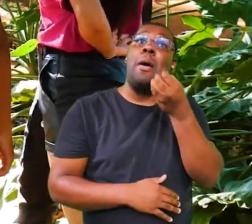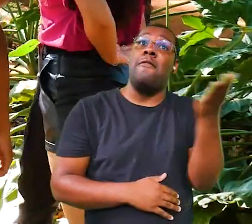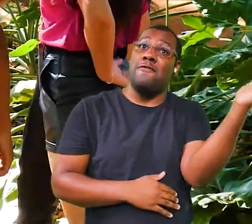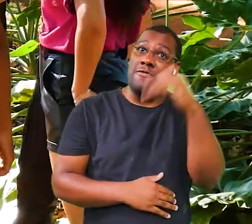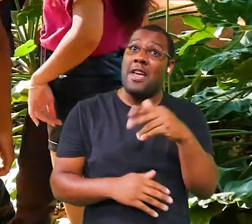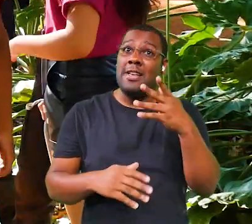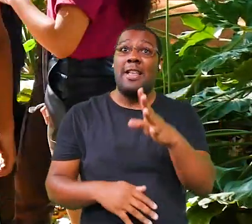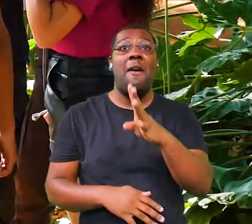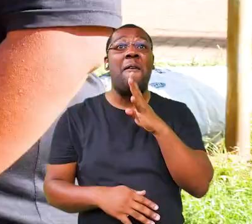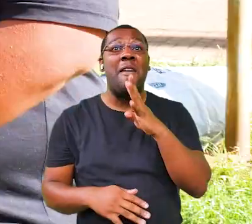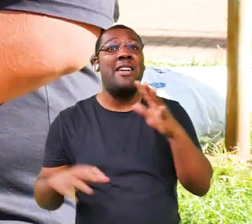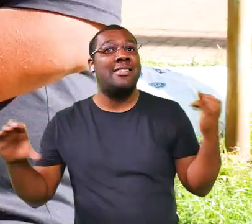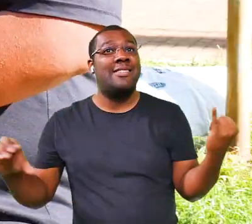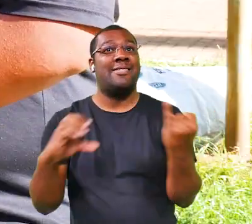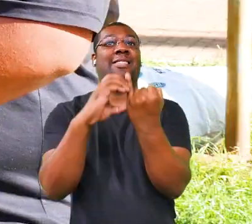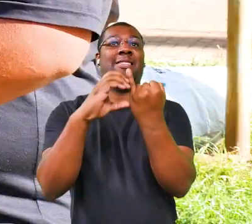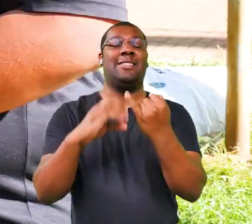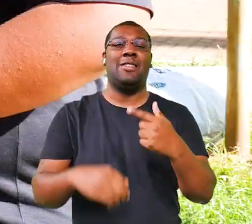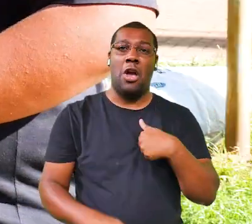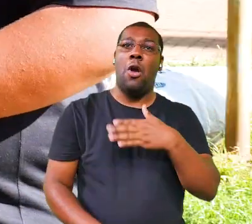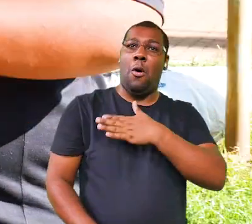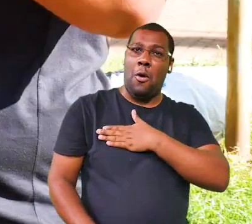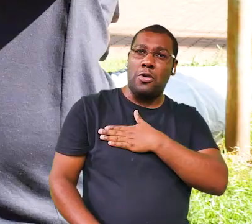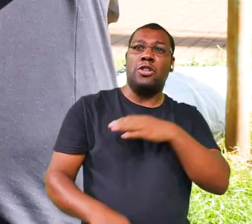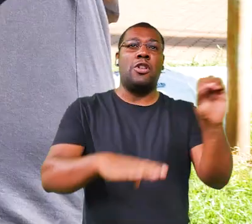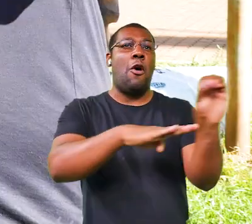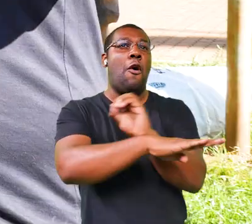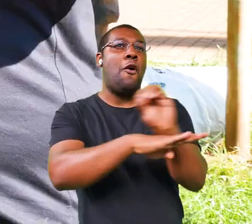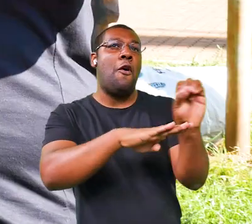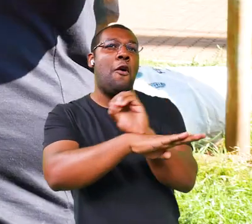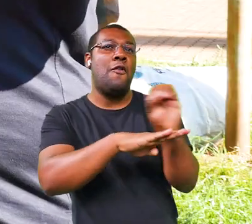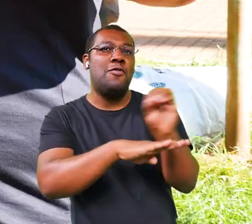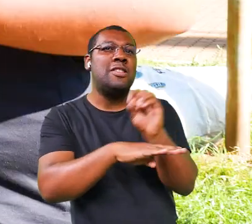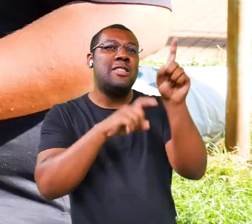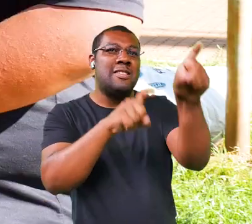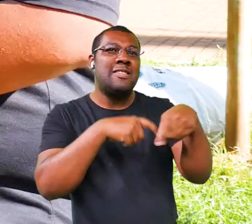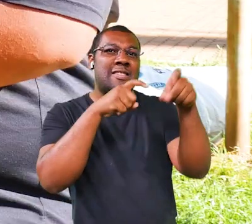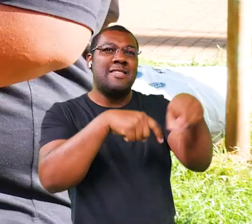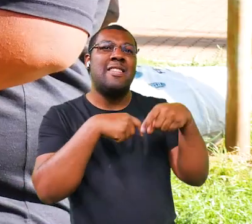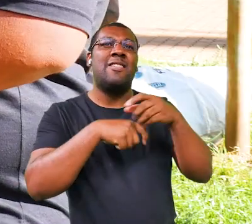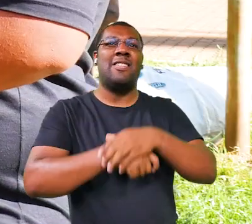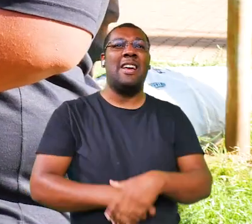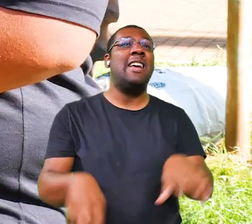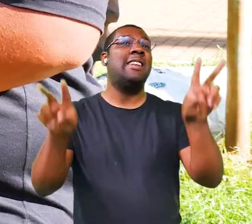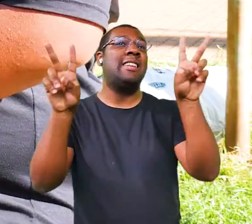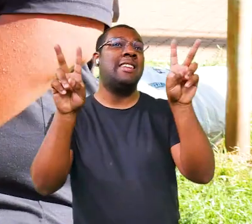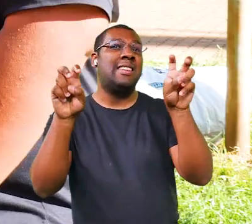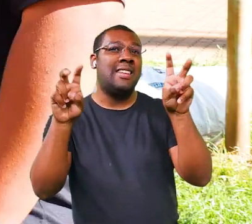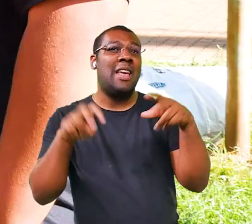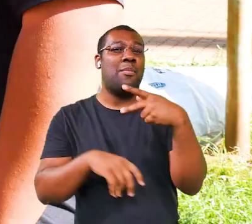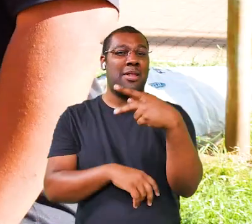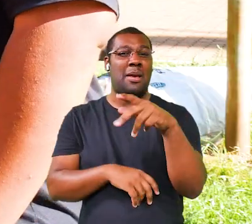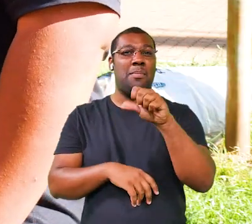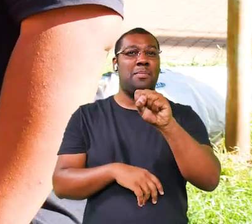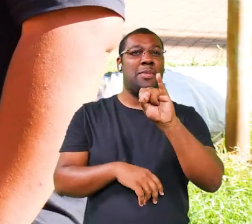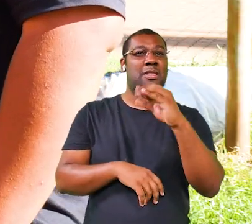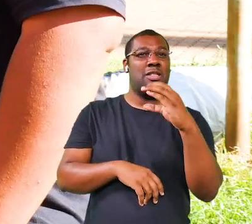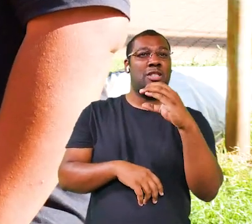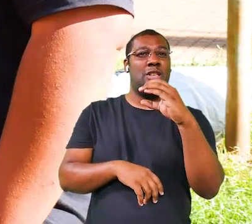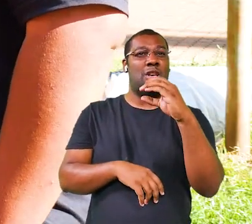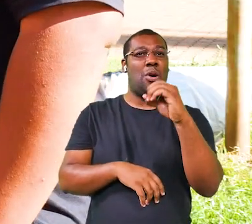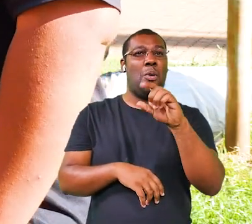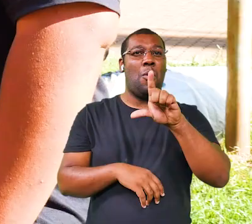pena conhecer o Conecta. Bom, eu gostei bastante da oficina do Agro Cerrados, no qual foi sobre a piscicultura